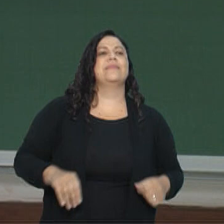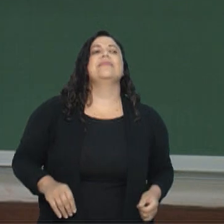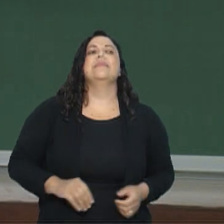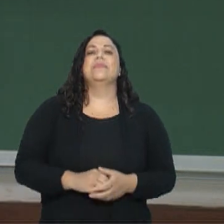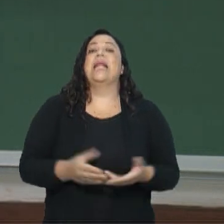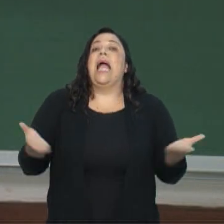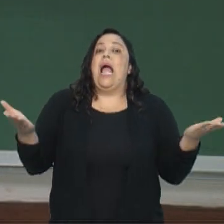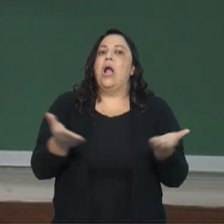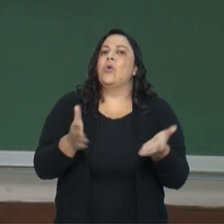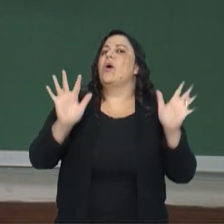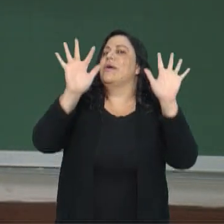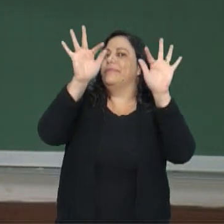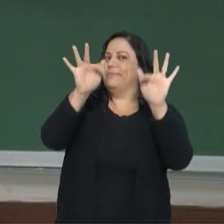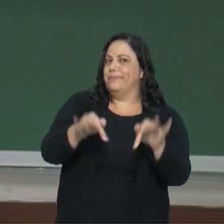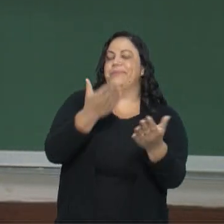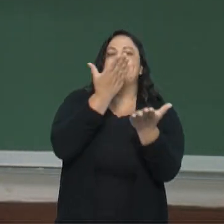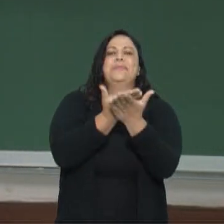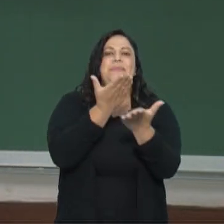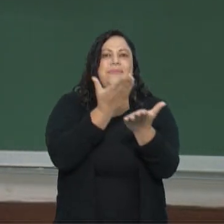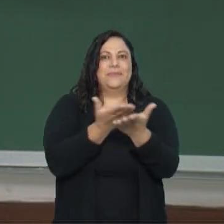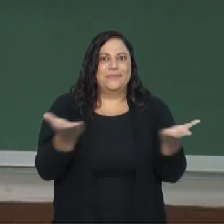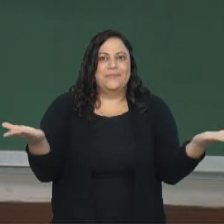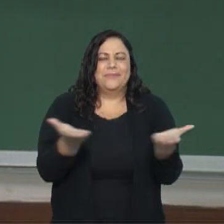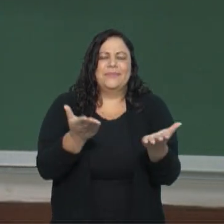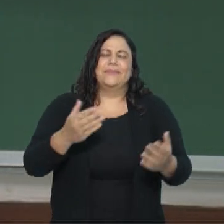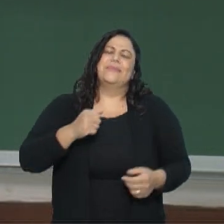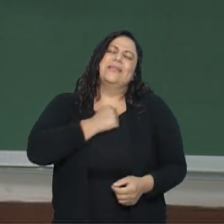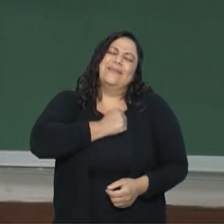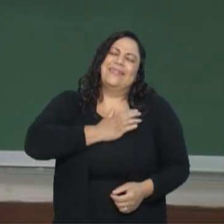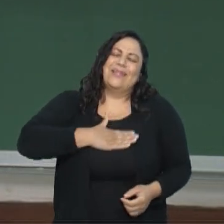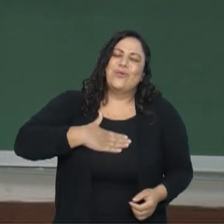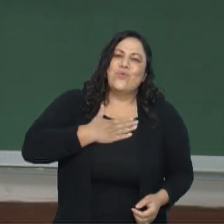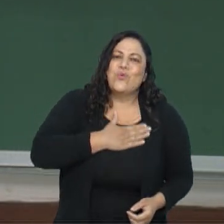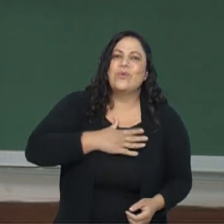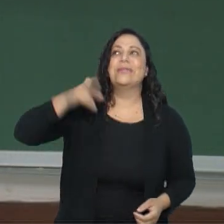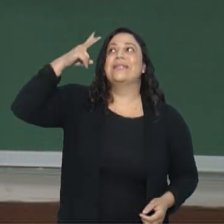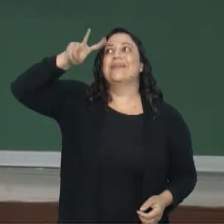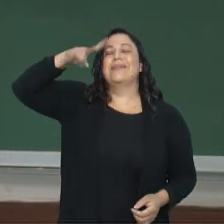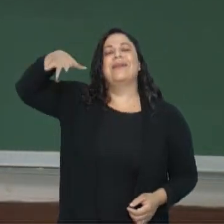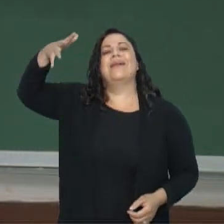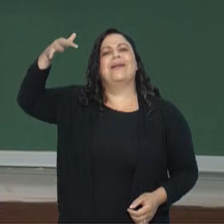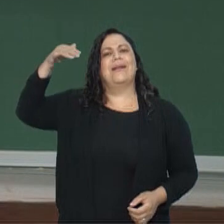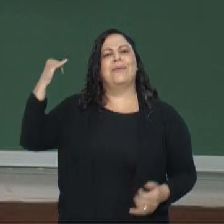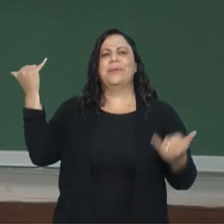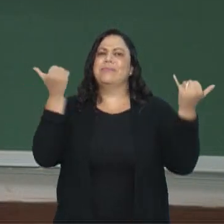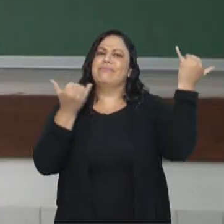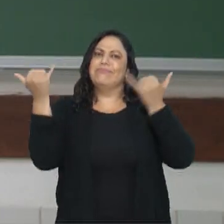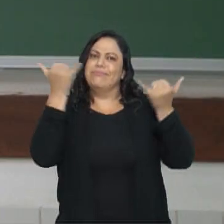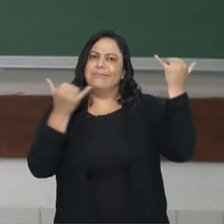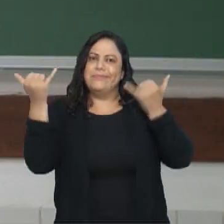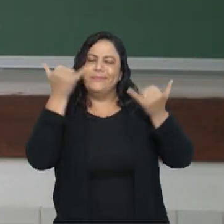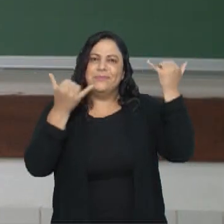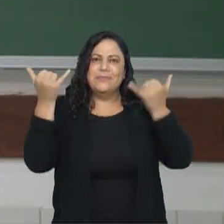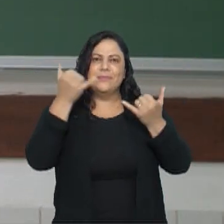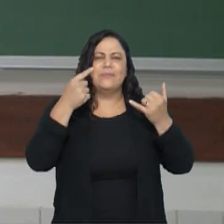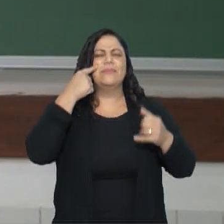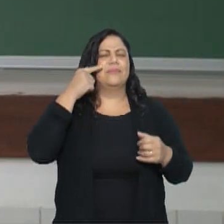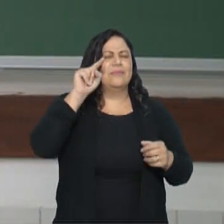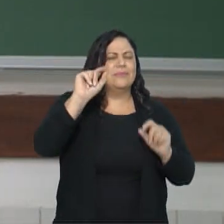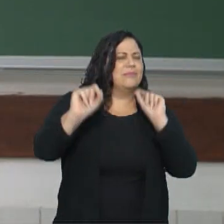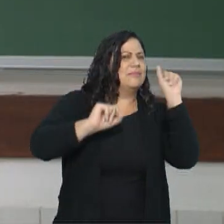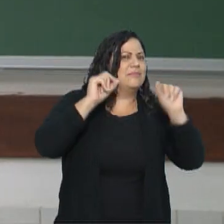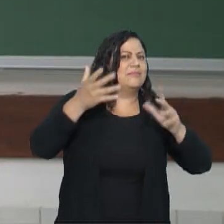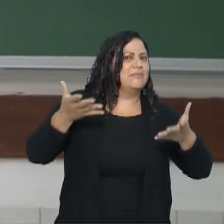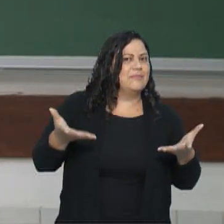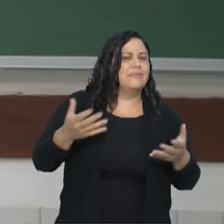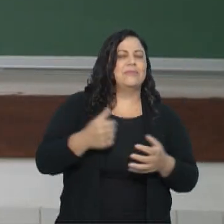finalizar a nossa aula de hoje. Eu espero que você tenha gostado, que você tenha relembrado muitas informações. Então vamos ver rapidinho o que a gente viu hoje?